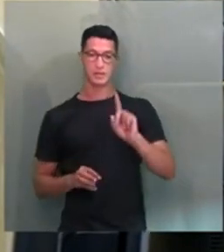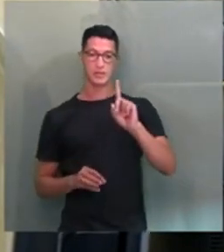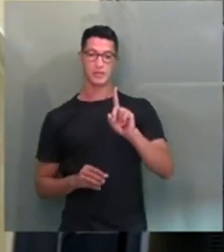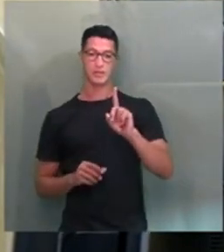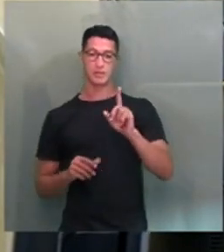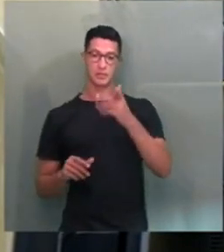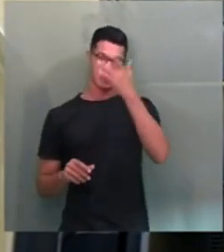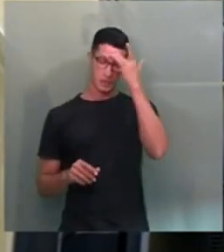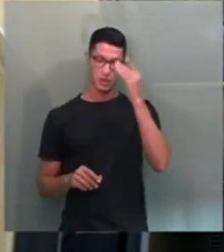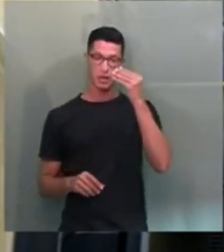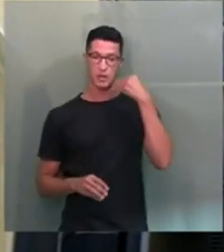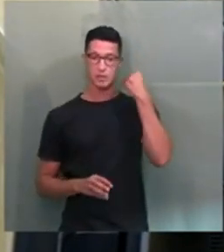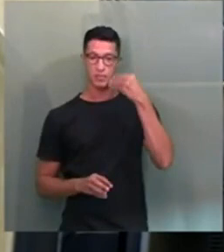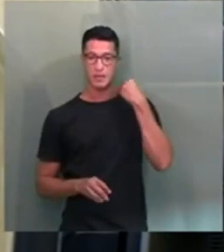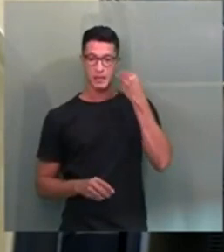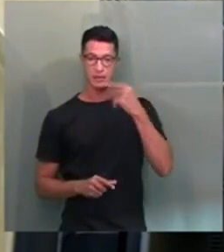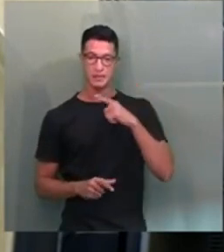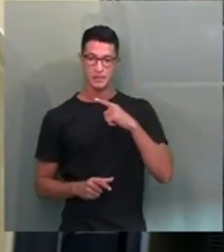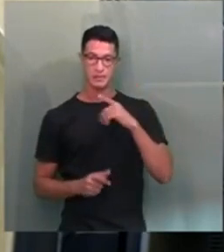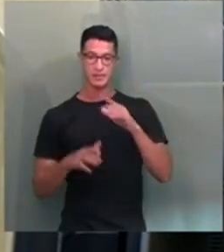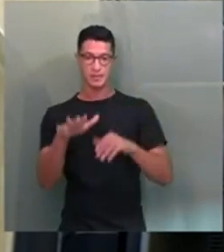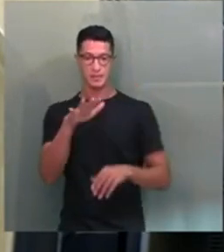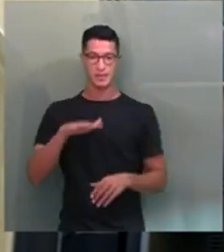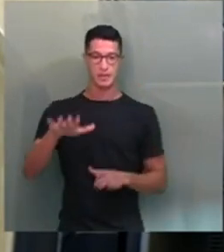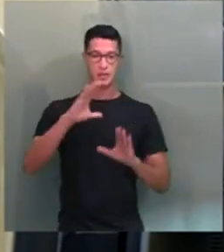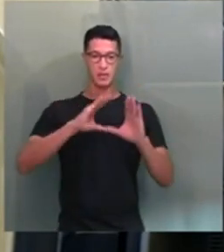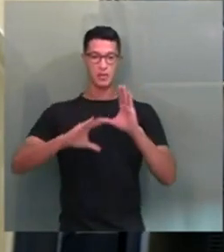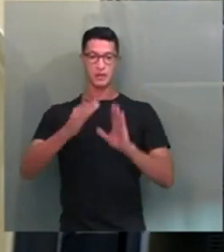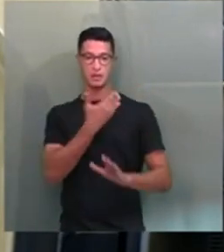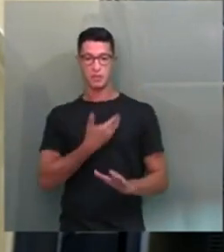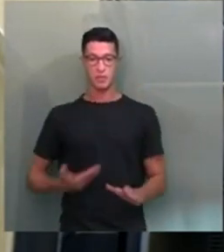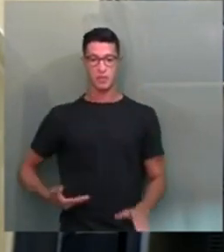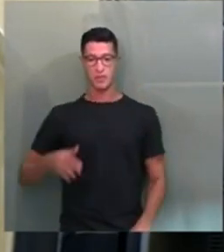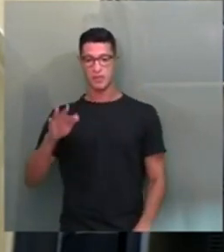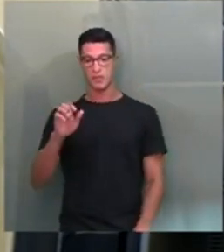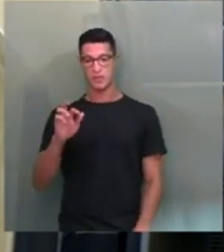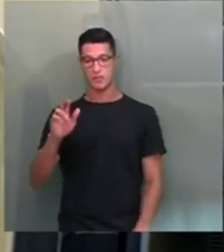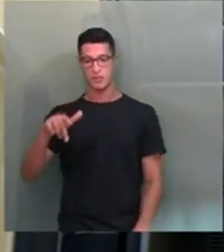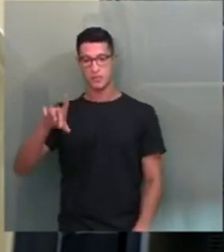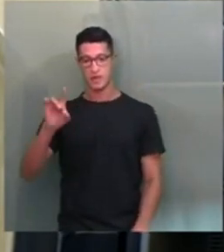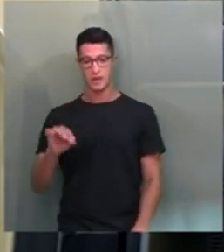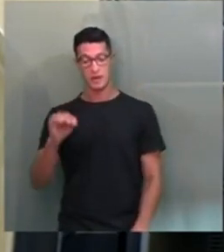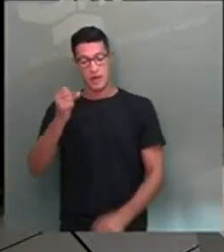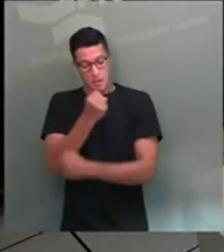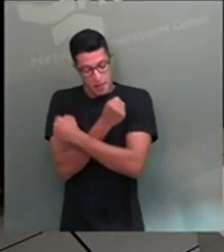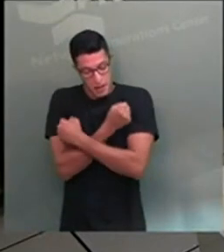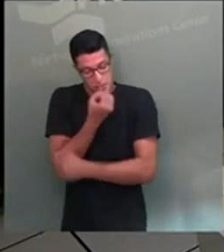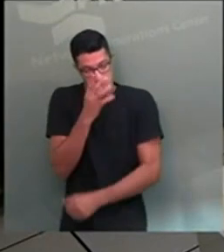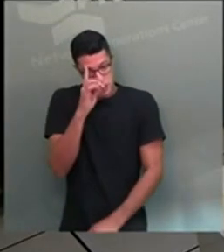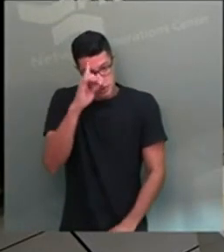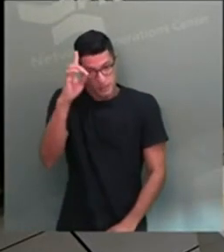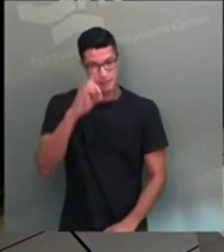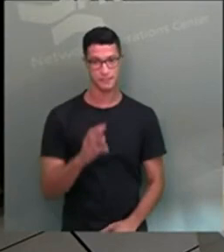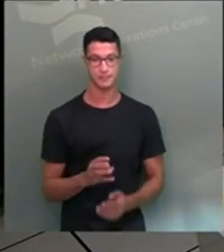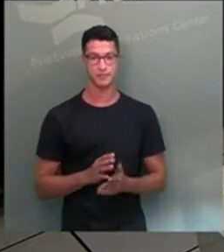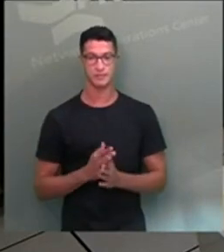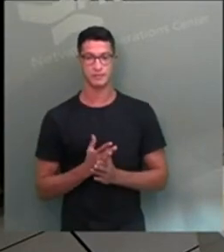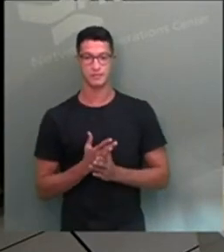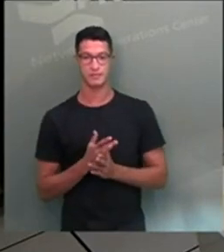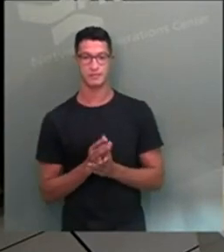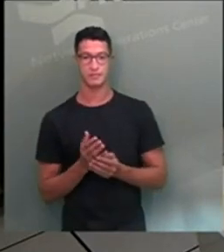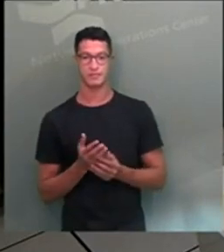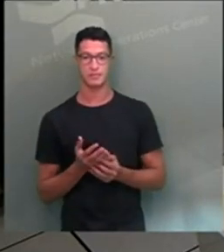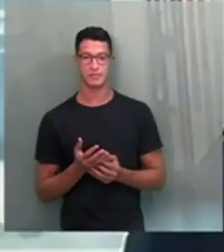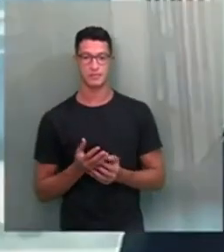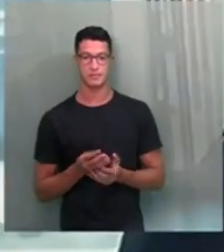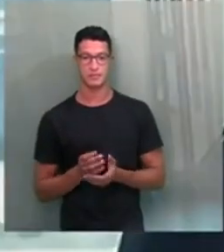uma grande experiência na área da comunicação pública. Fernando, meu abraço, meu bom dia. Bom dia.